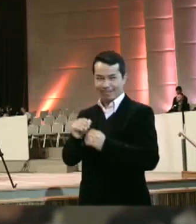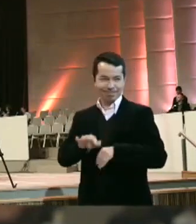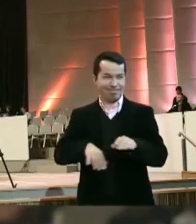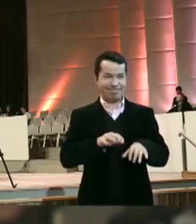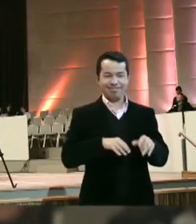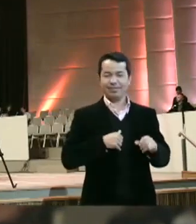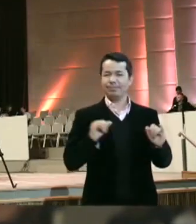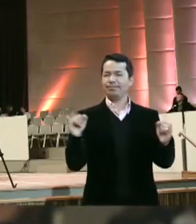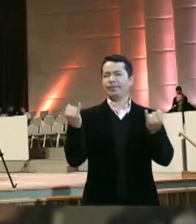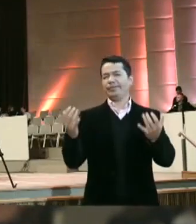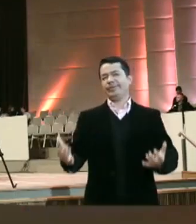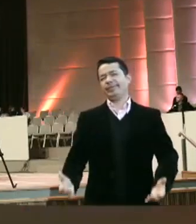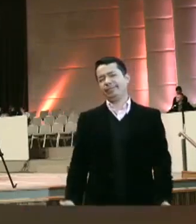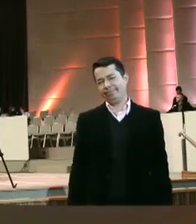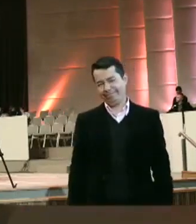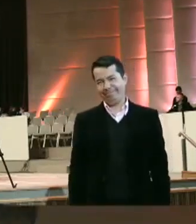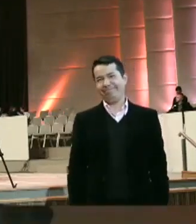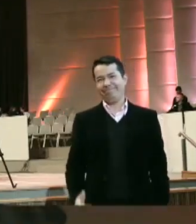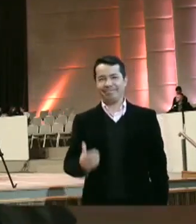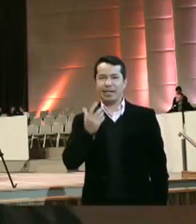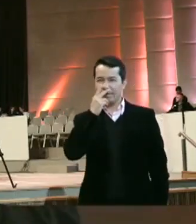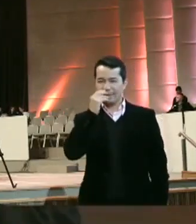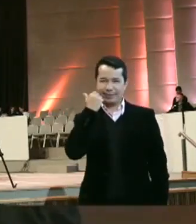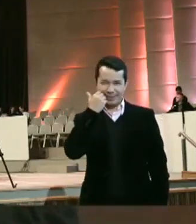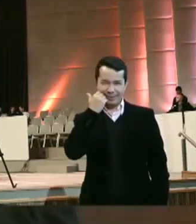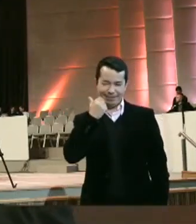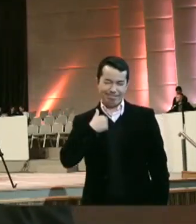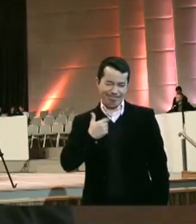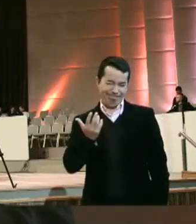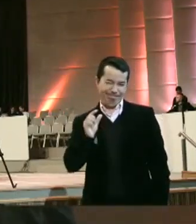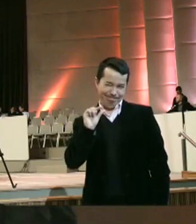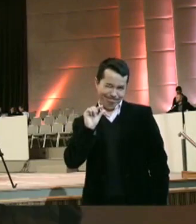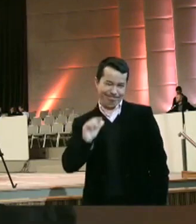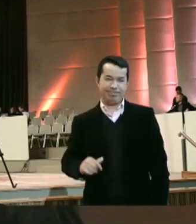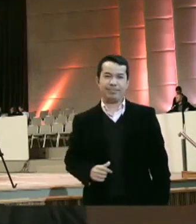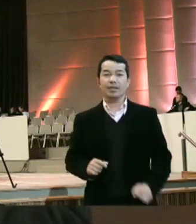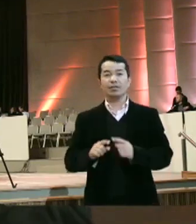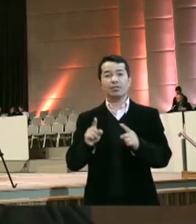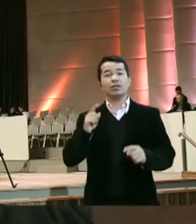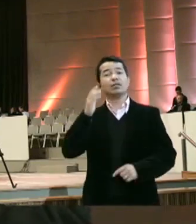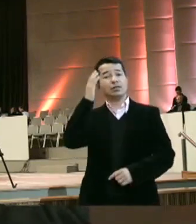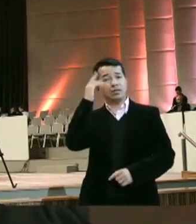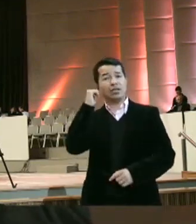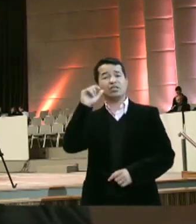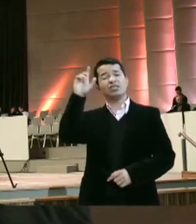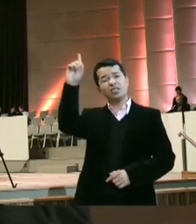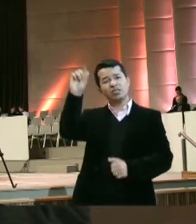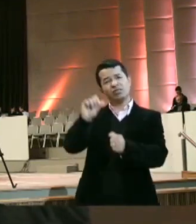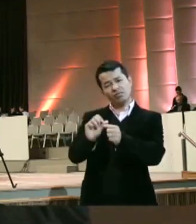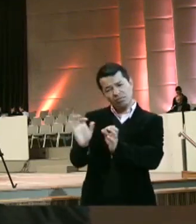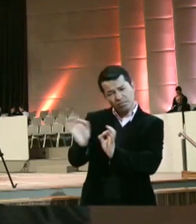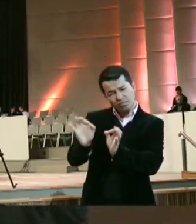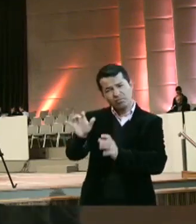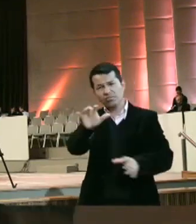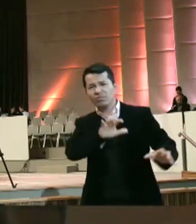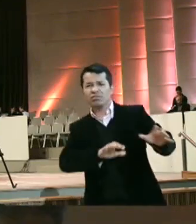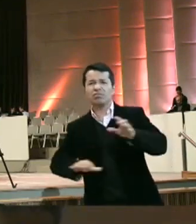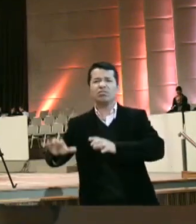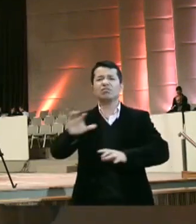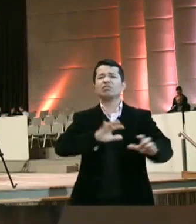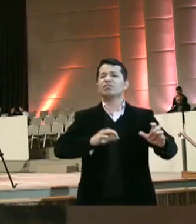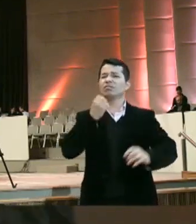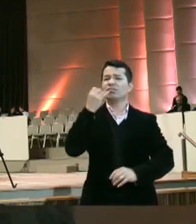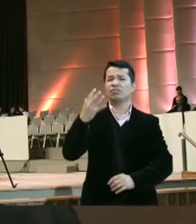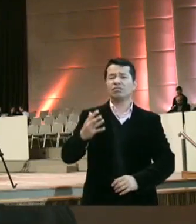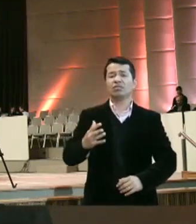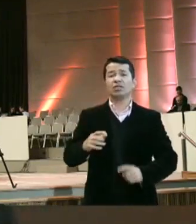que Deus tem planos para a gente, até no meio dessas situações. Mas o que eu queria dizer para você é que o